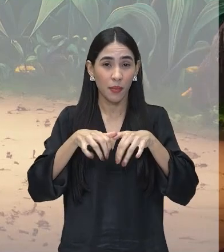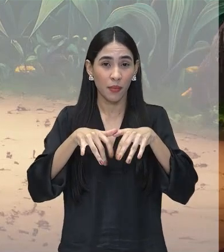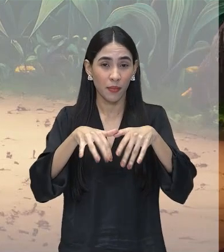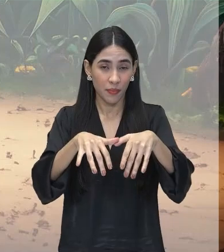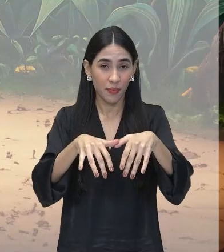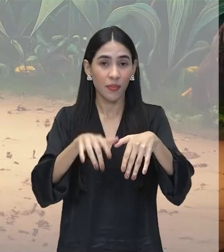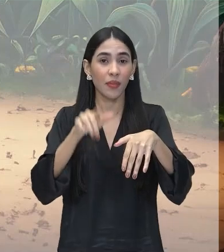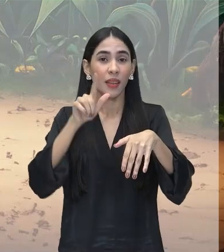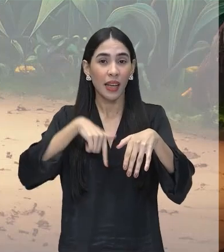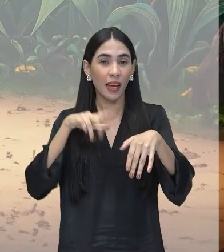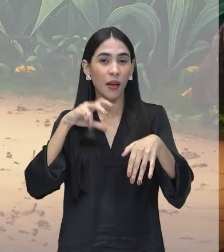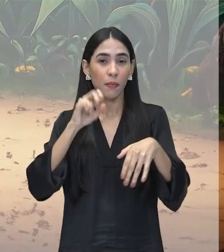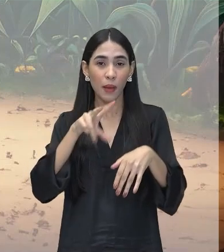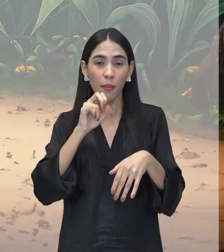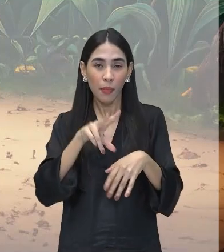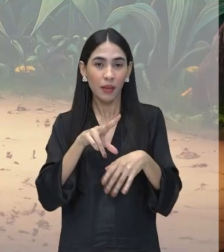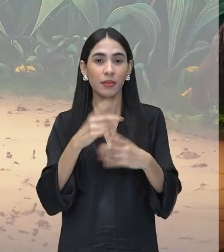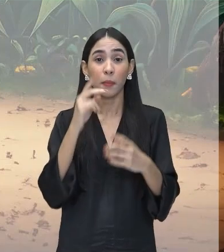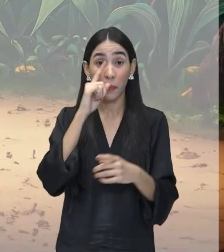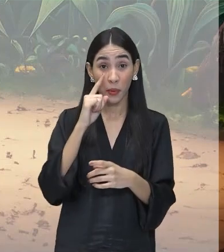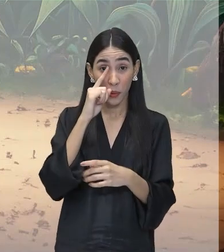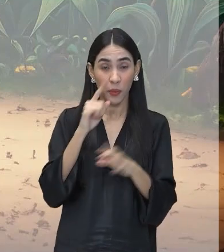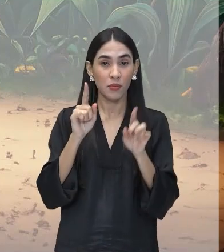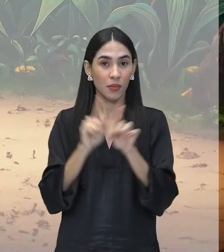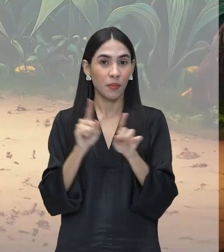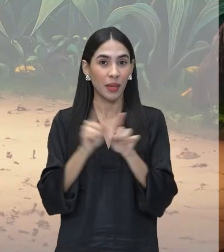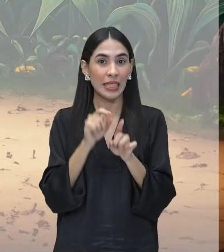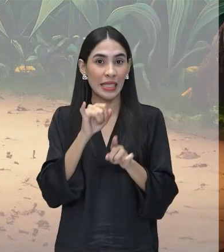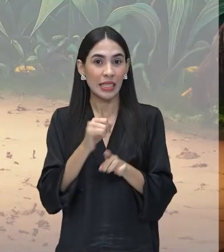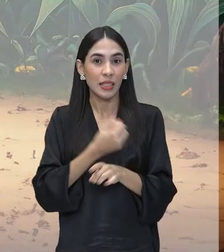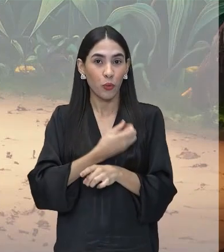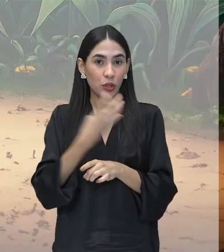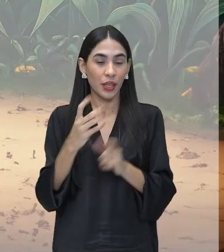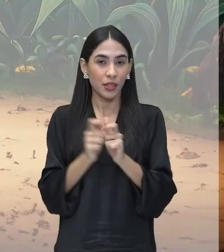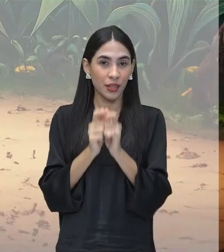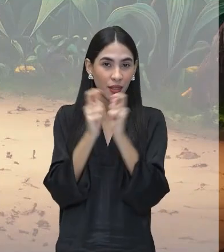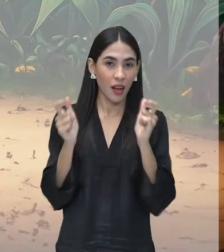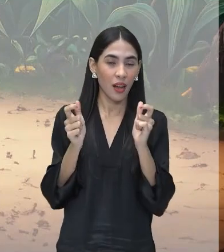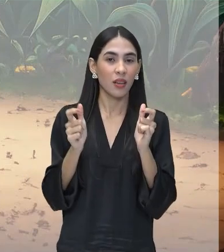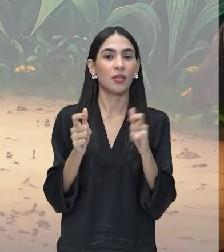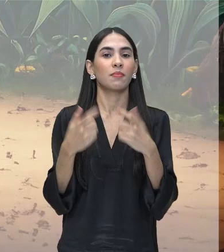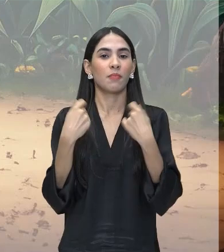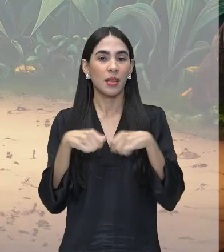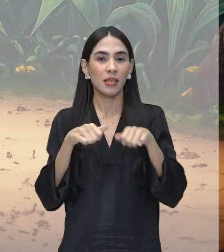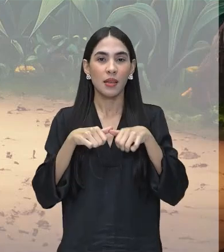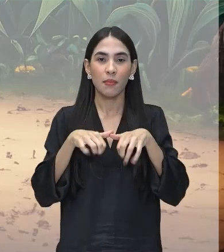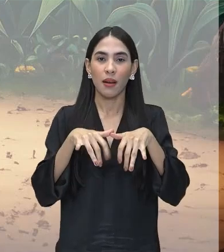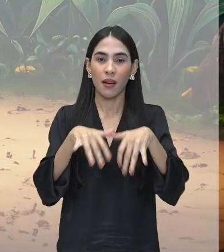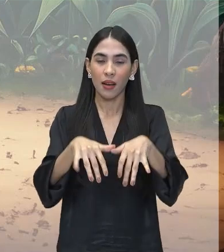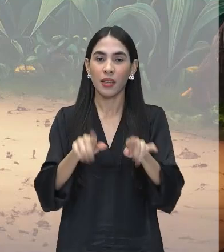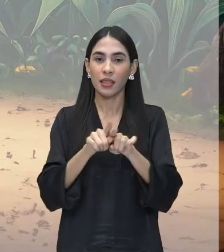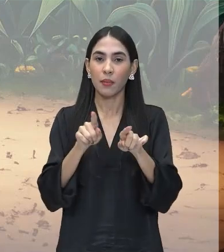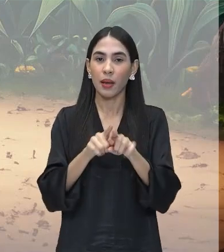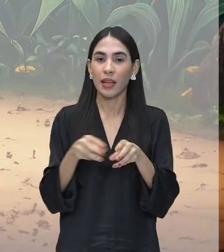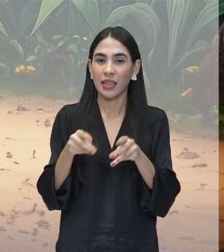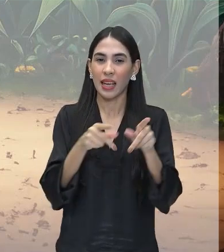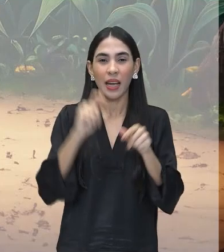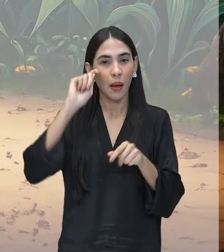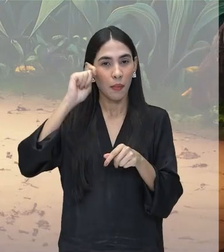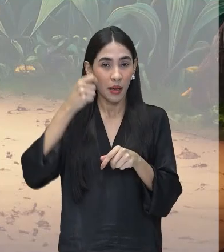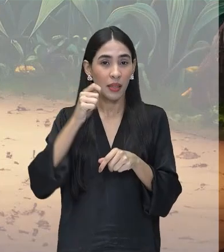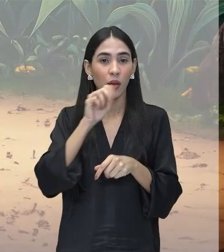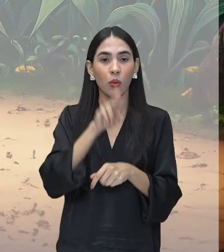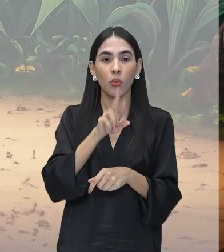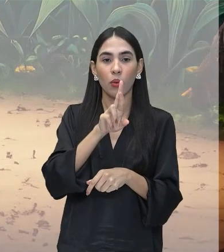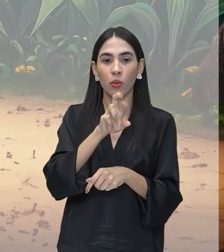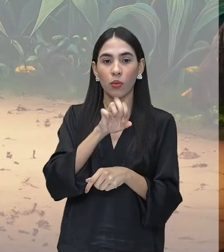são danosos também em excesso. Então, é preciso colocar fertilizantes e adubos, e a ureia é um